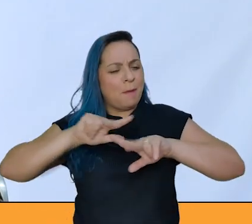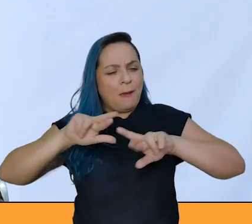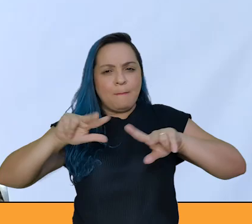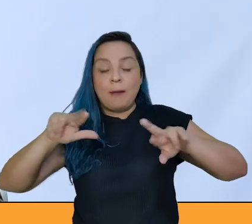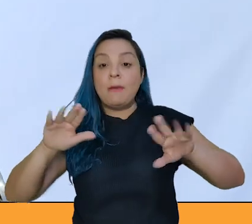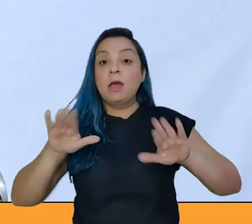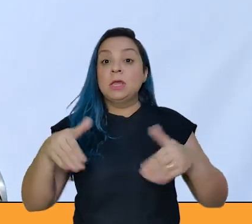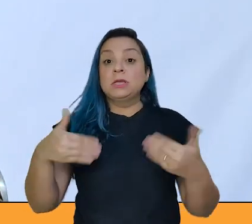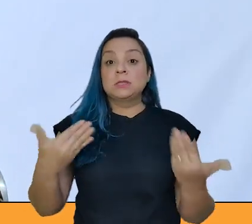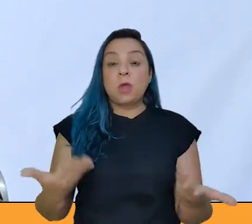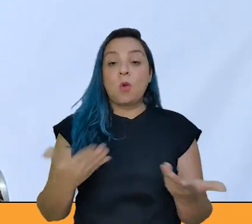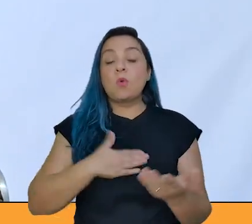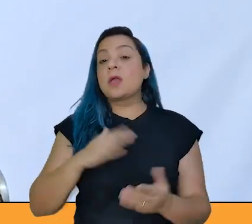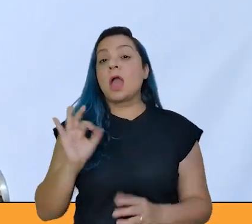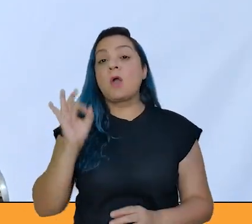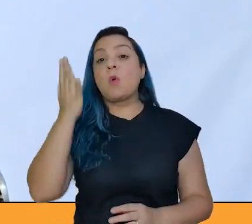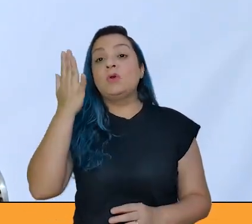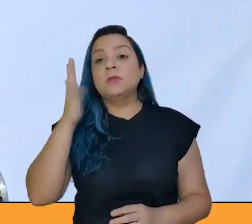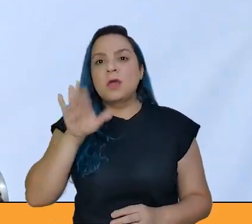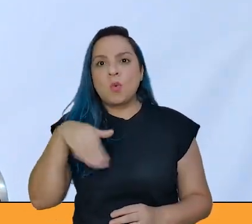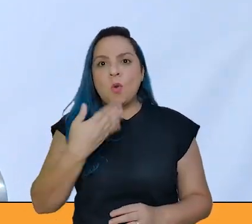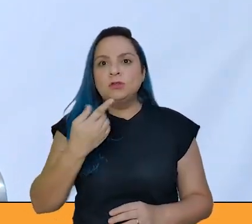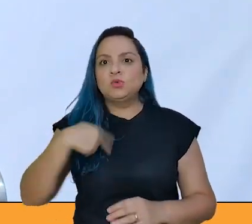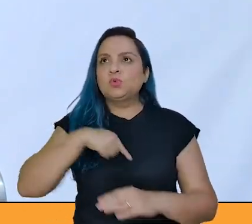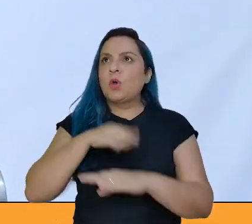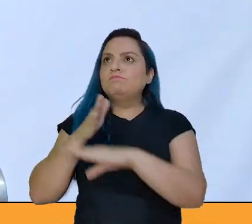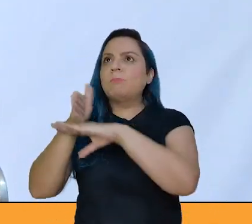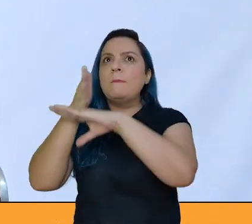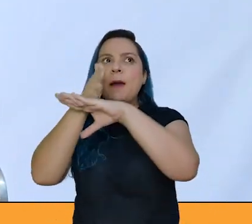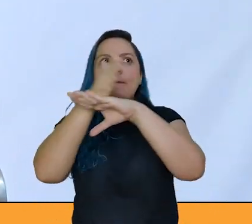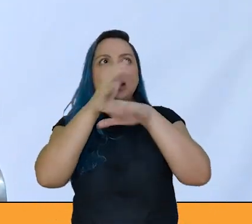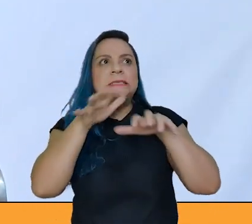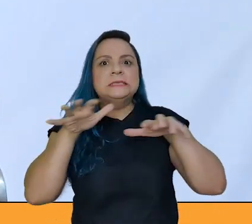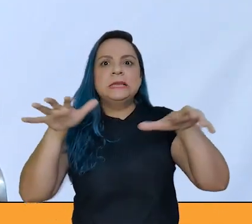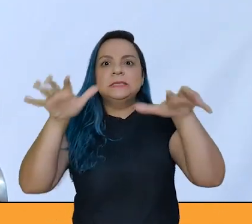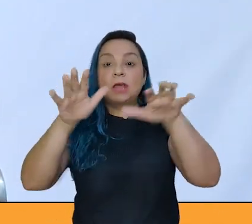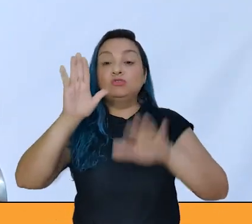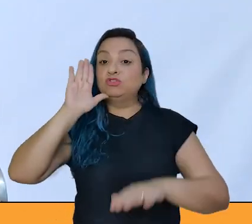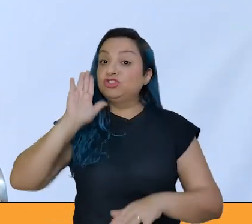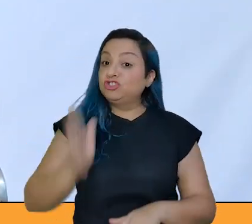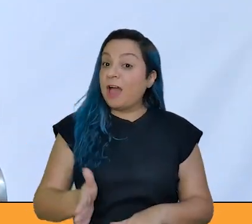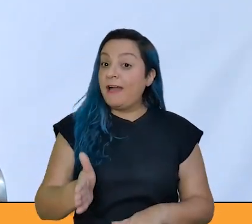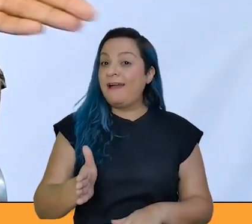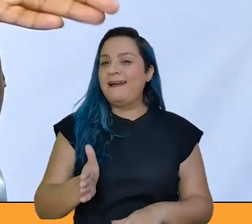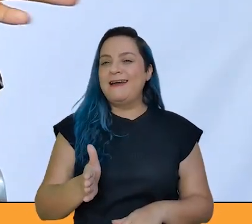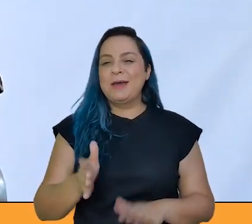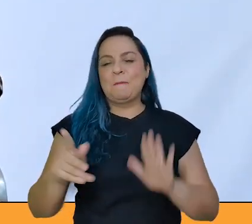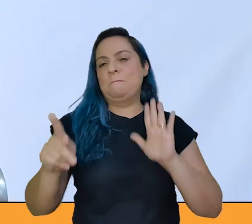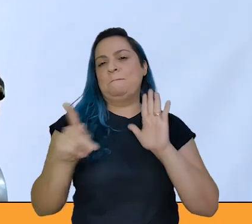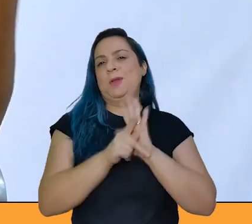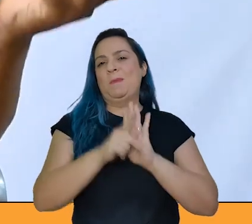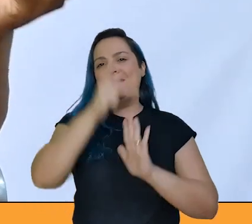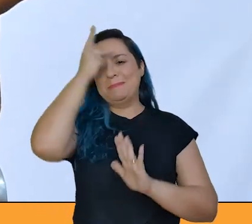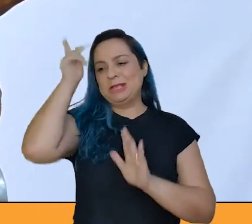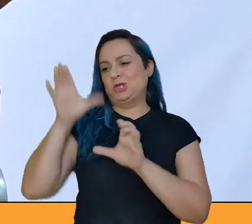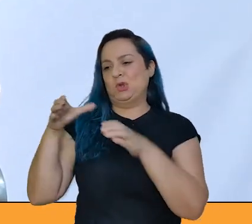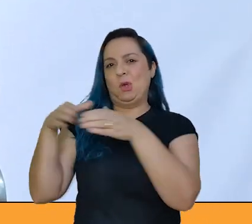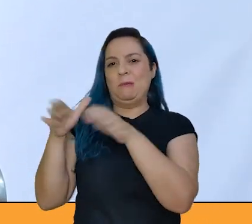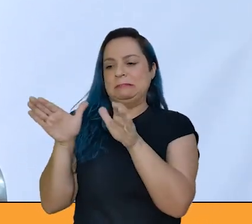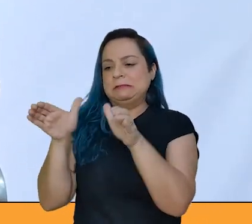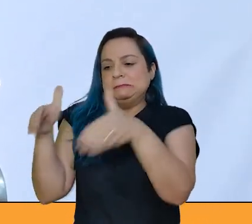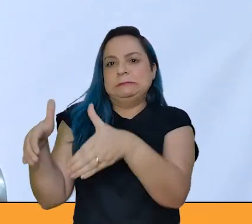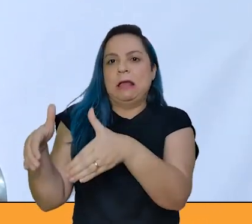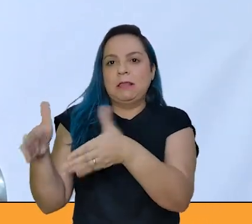normativas. E o que acontece quando a gente tenta acessar determinados espaços que já são ditos e apropriados para um determinado grupo de